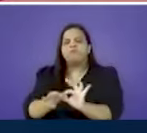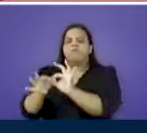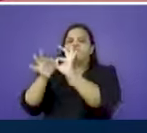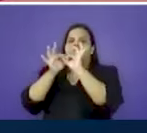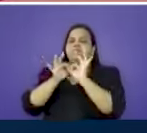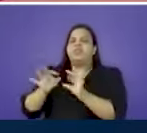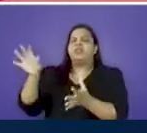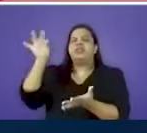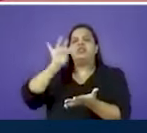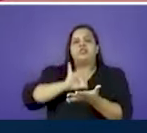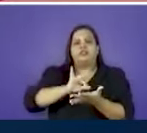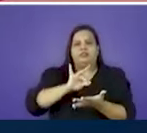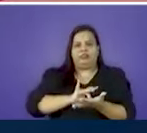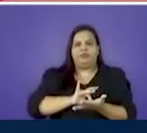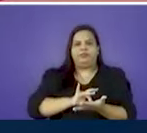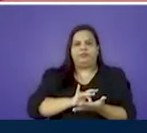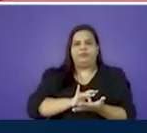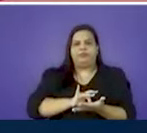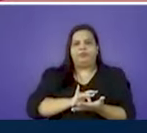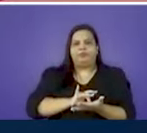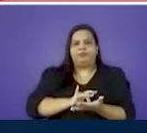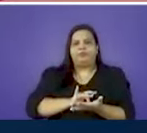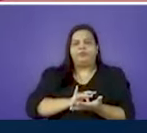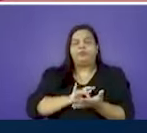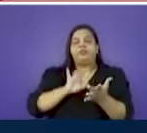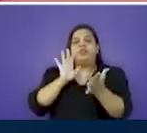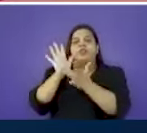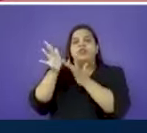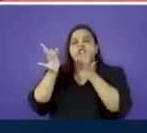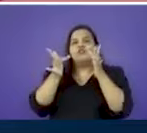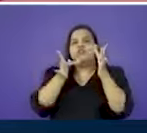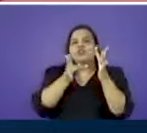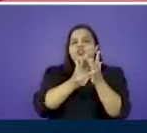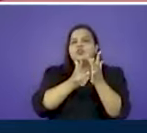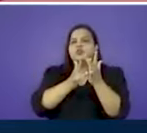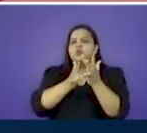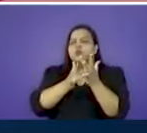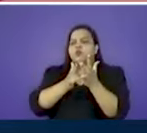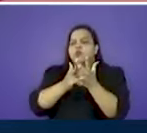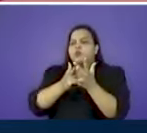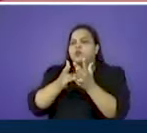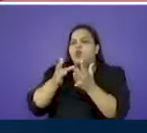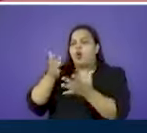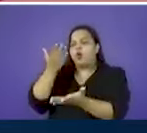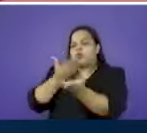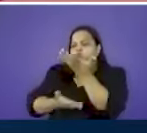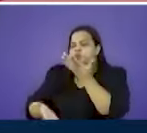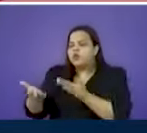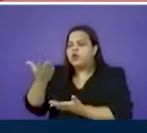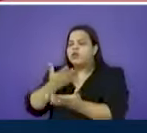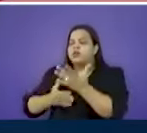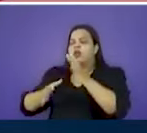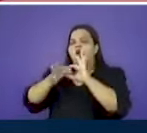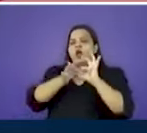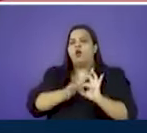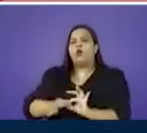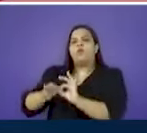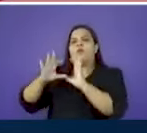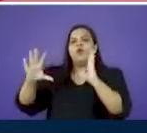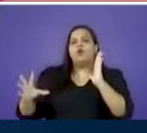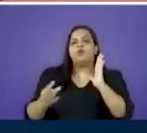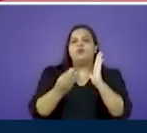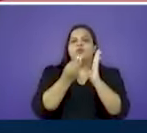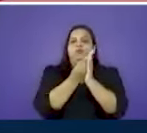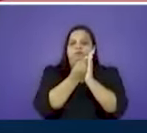essa realidade estabelecida por Jesus nos chama a comunhão com o Pai e a comunhão com a Igreja do Senhor aqui na